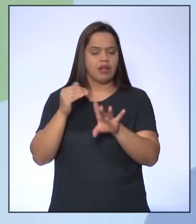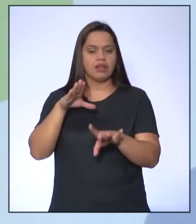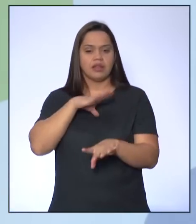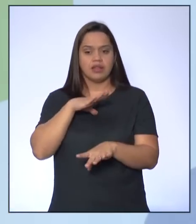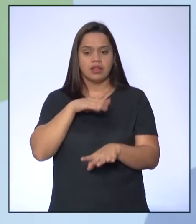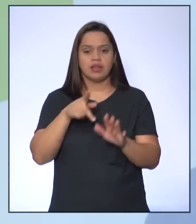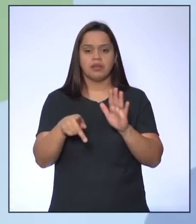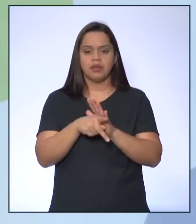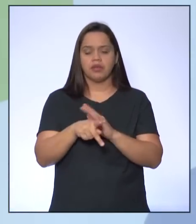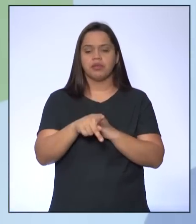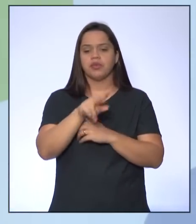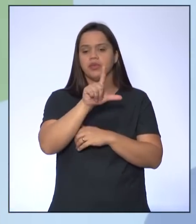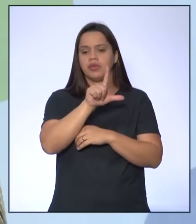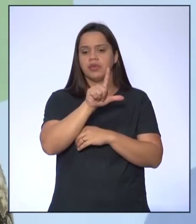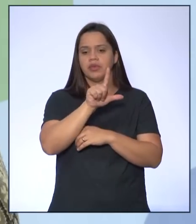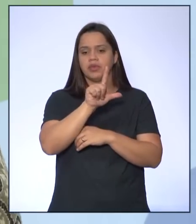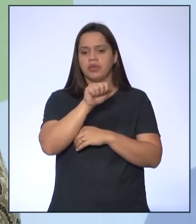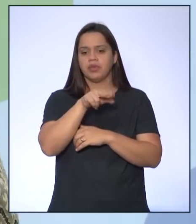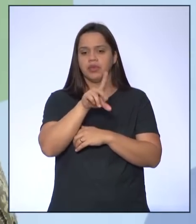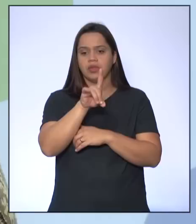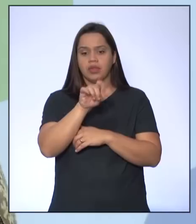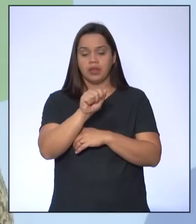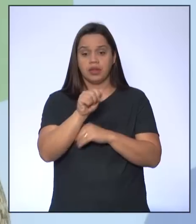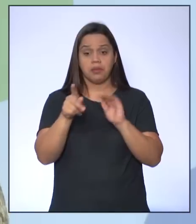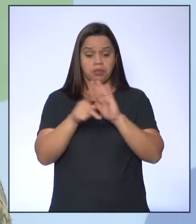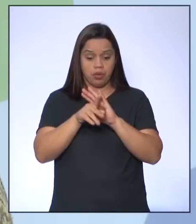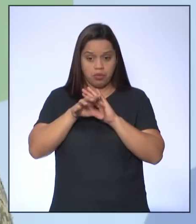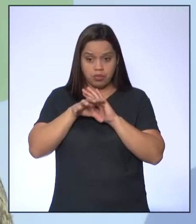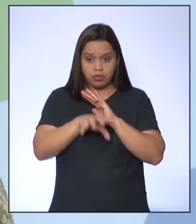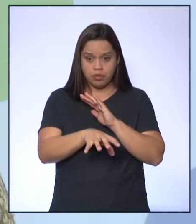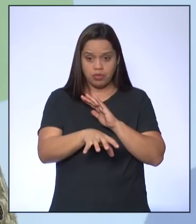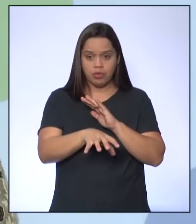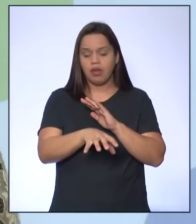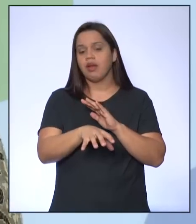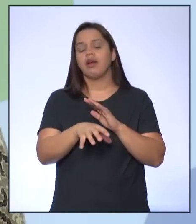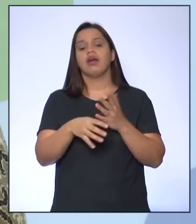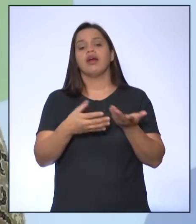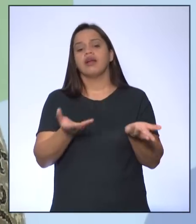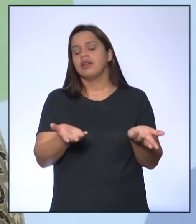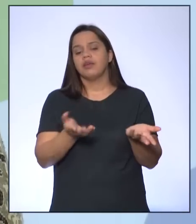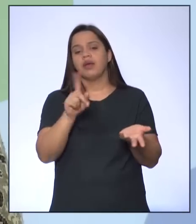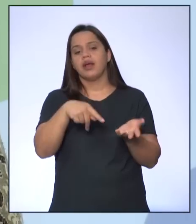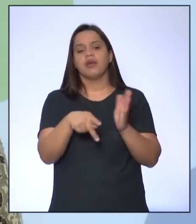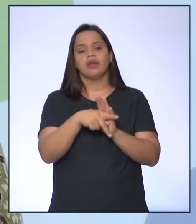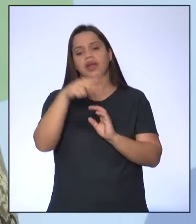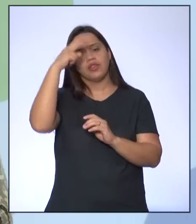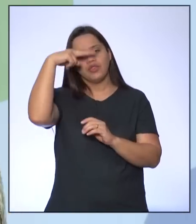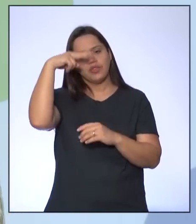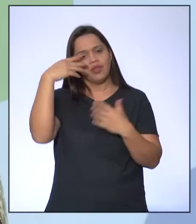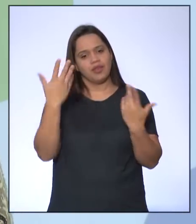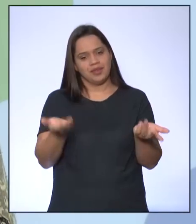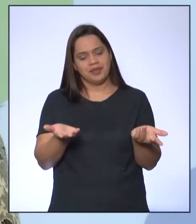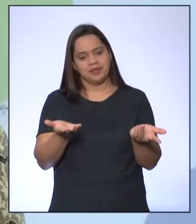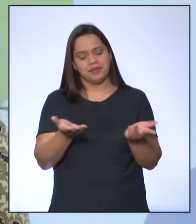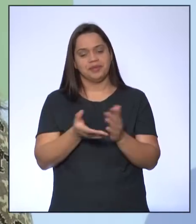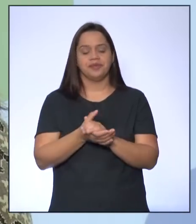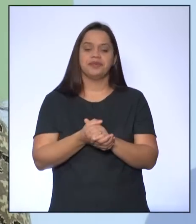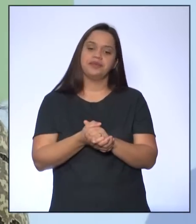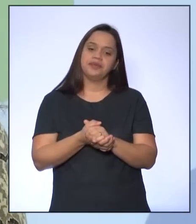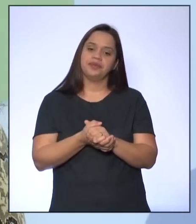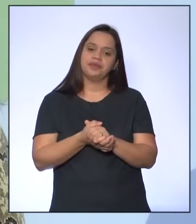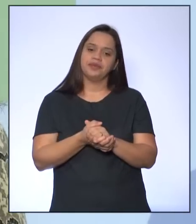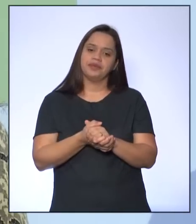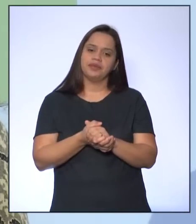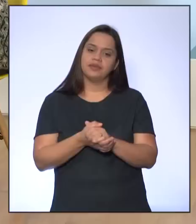lenda urbana, né, que conta alguma história fantástica sobre esse lugar. São histórias, são lendas, está bem? Então,